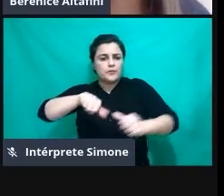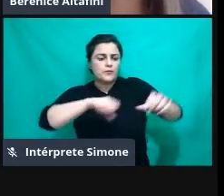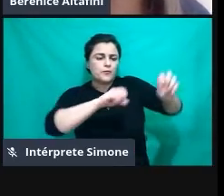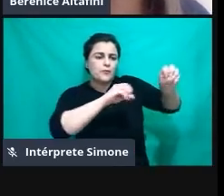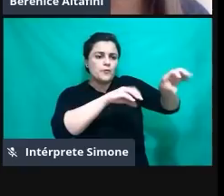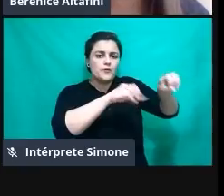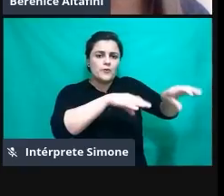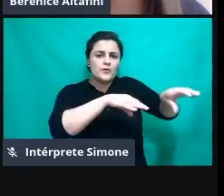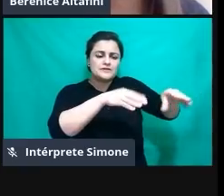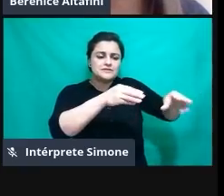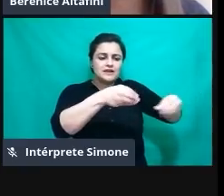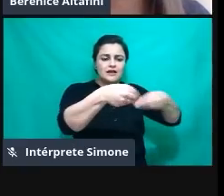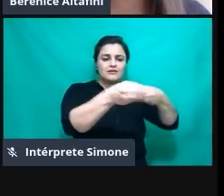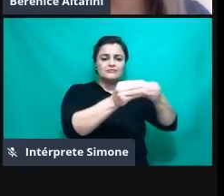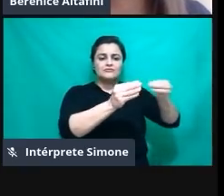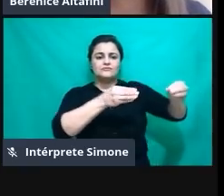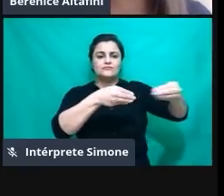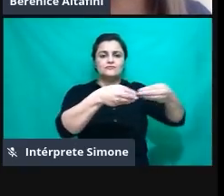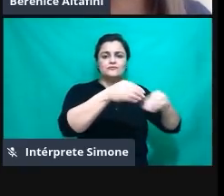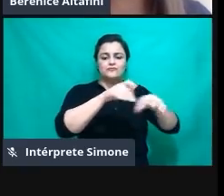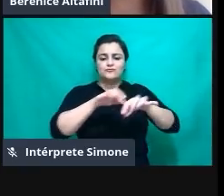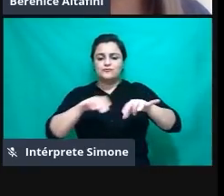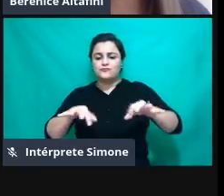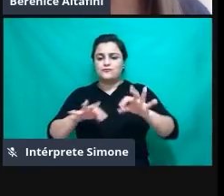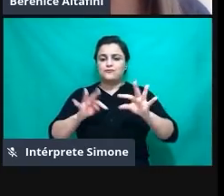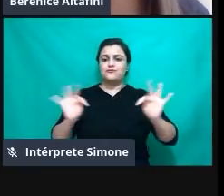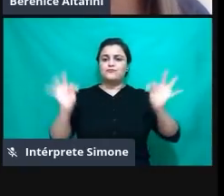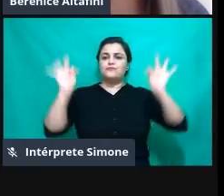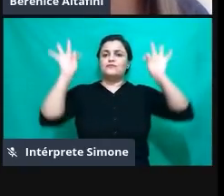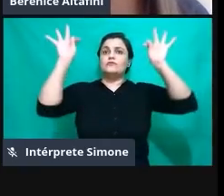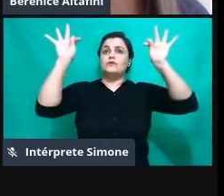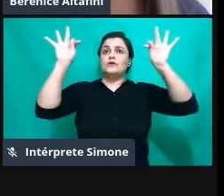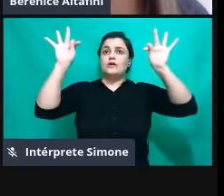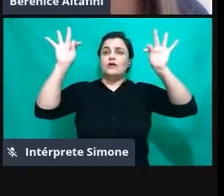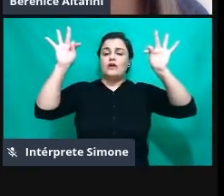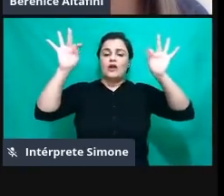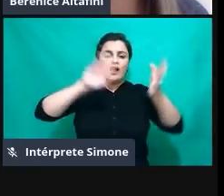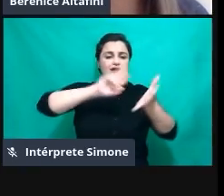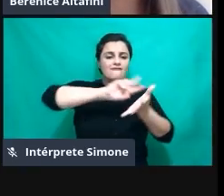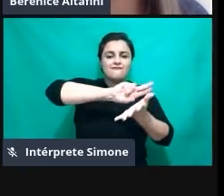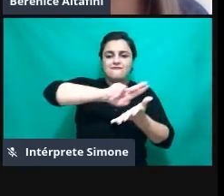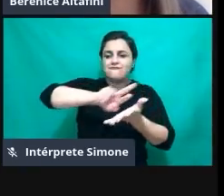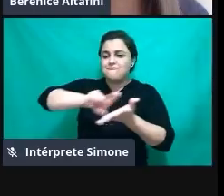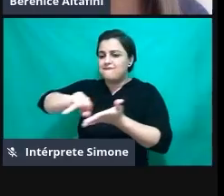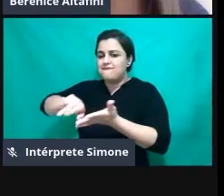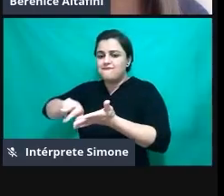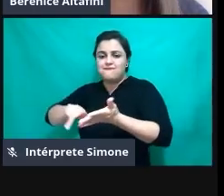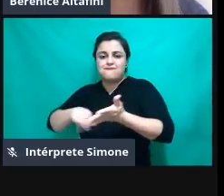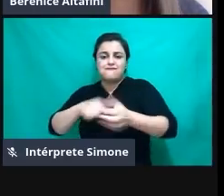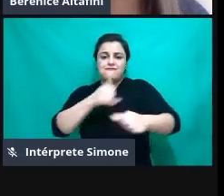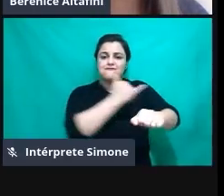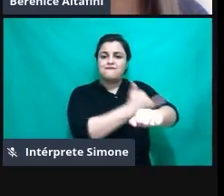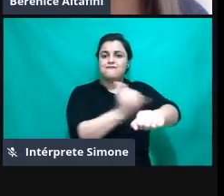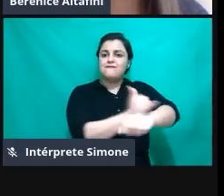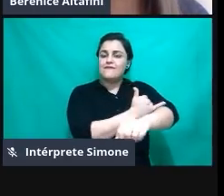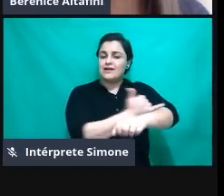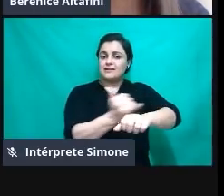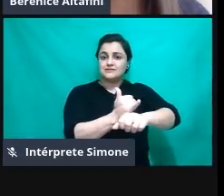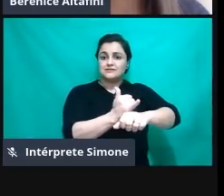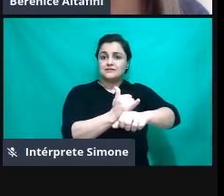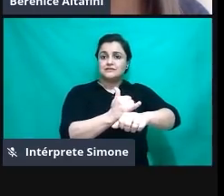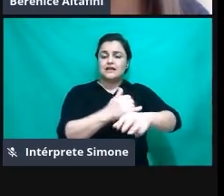híbrida, digital, ativa, diversificada. Os processos de aprendizagem são múltiplos, contínuos,